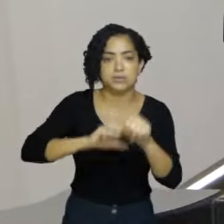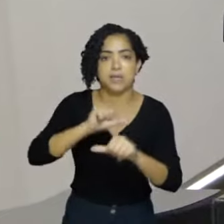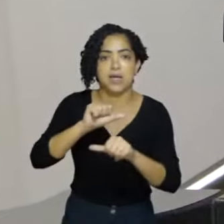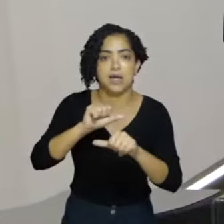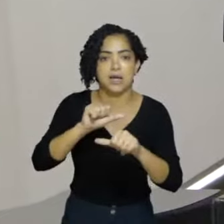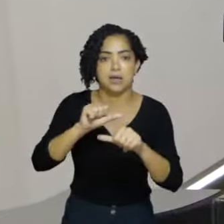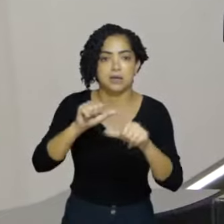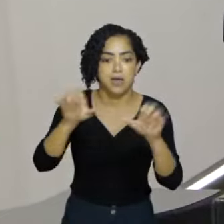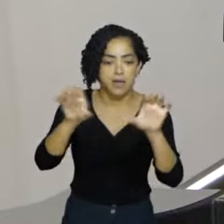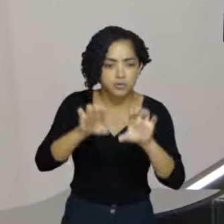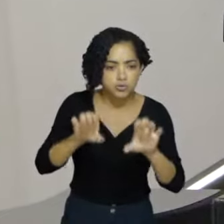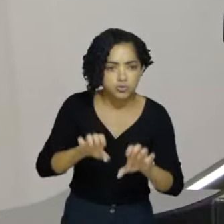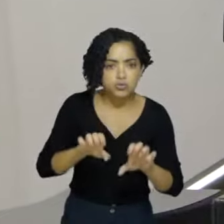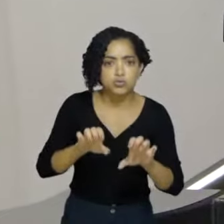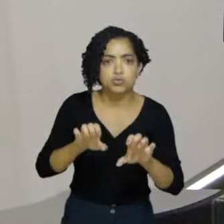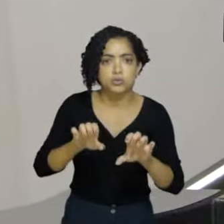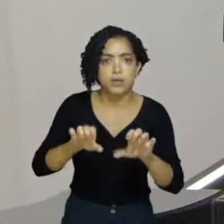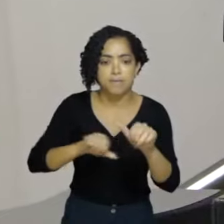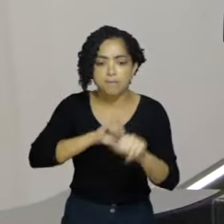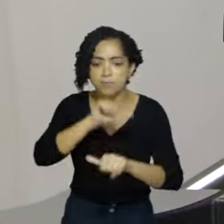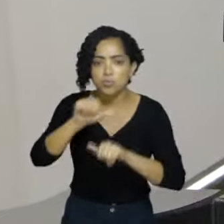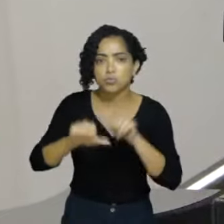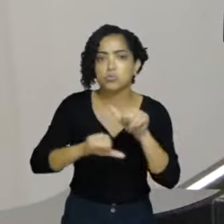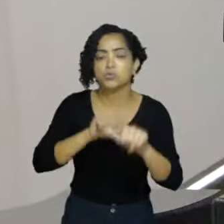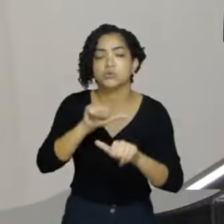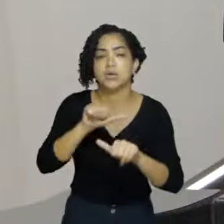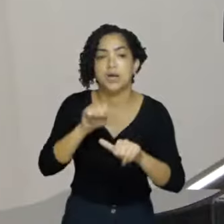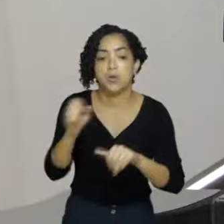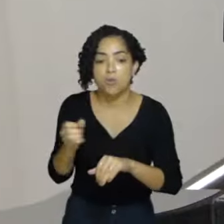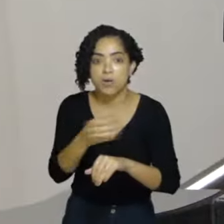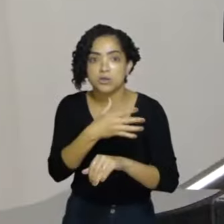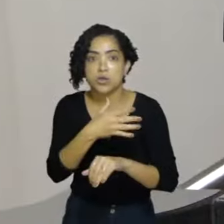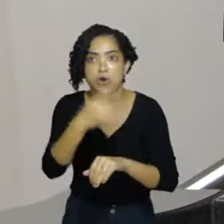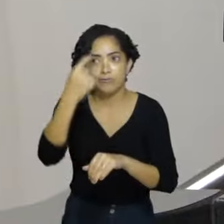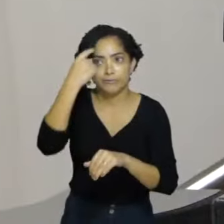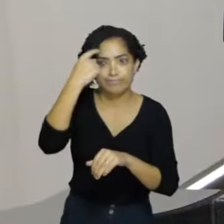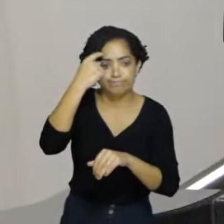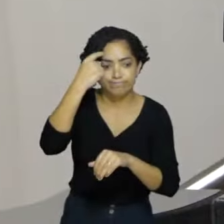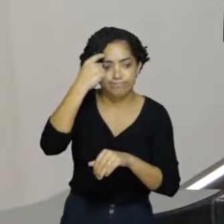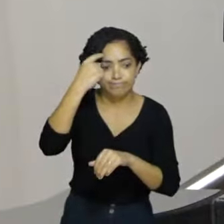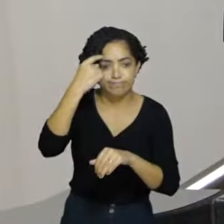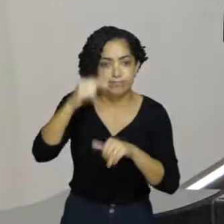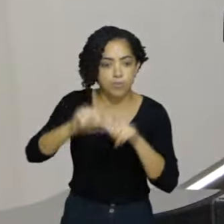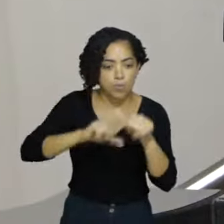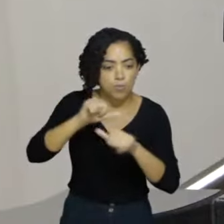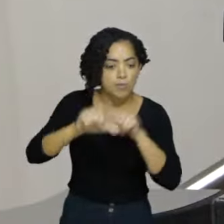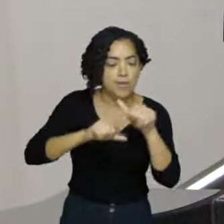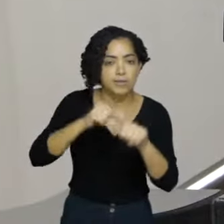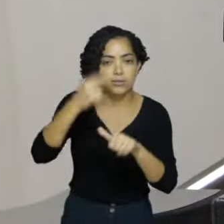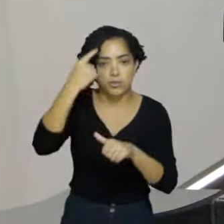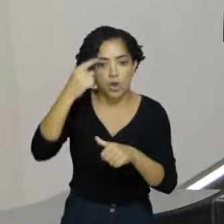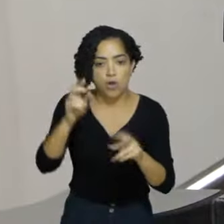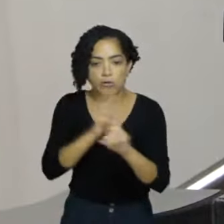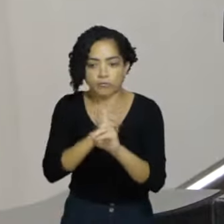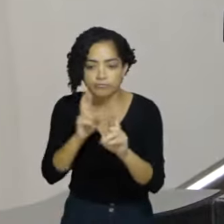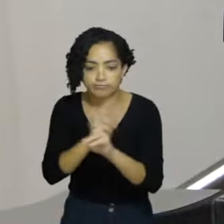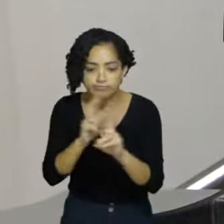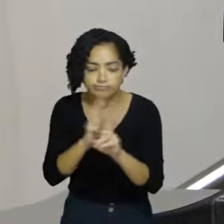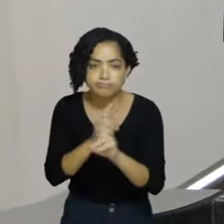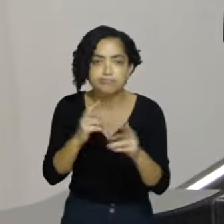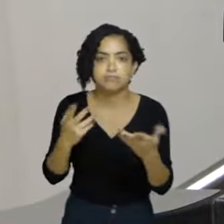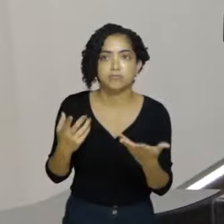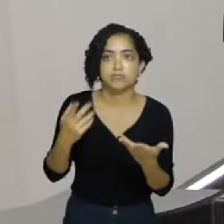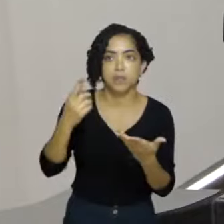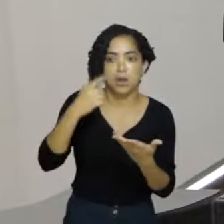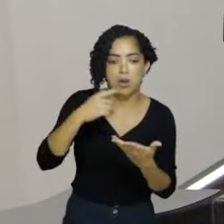estrutura que nós temos agora e estabelecer uma nova dinâmica de pensamento, uma nova forma das relações interpessoais, uma nova forma